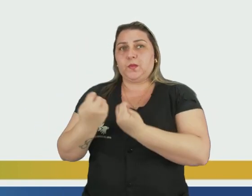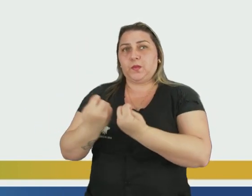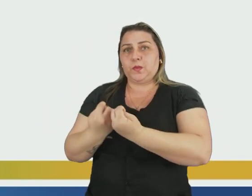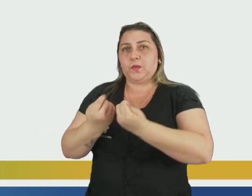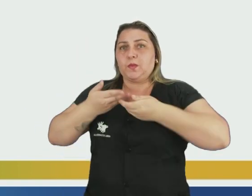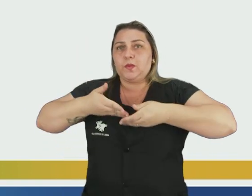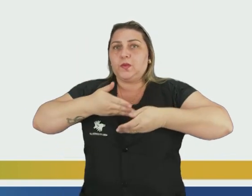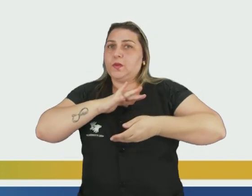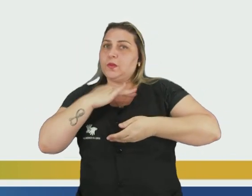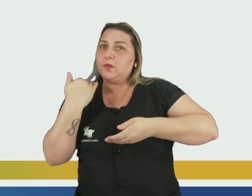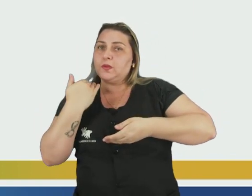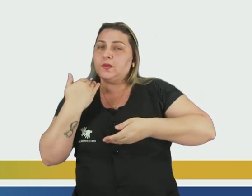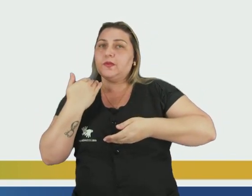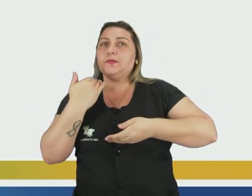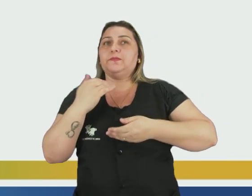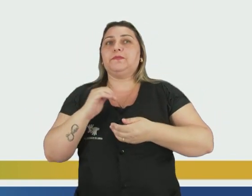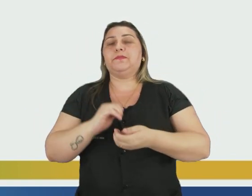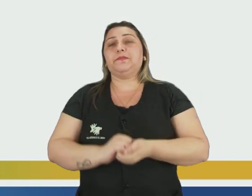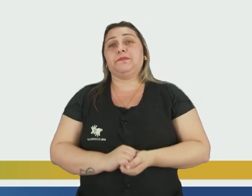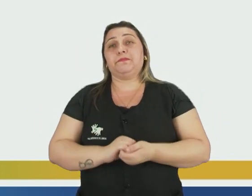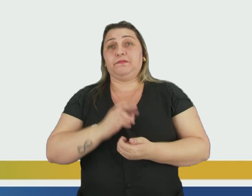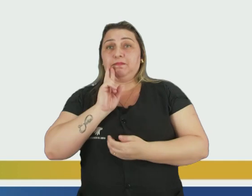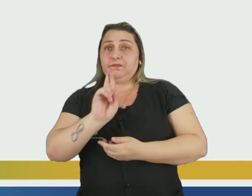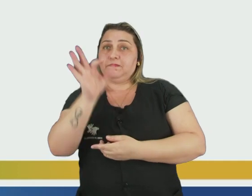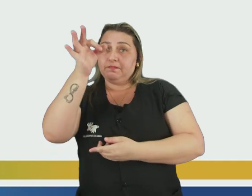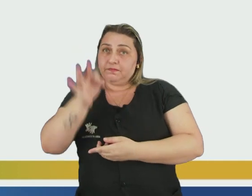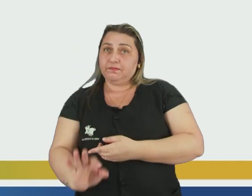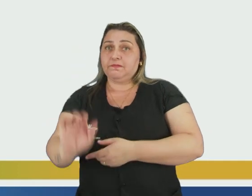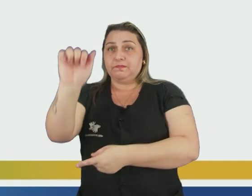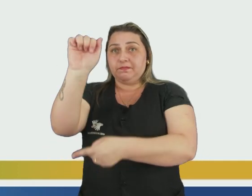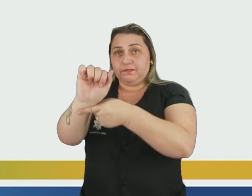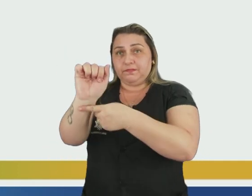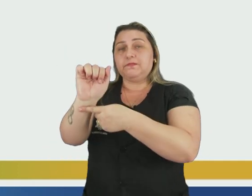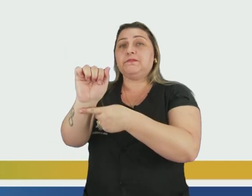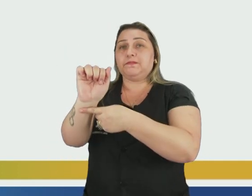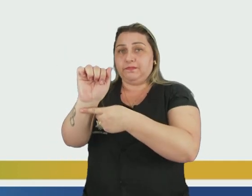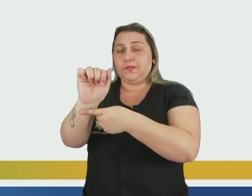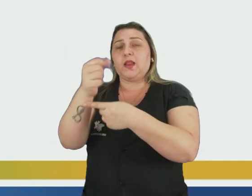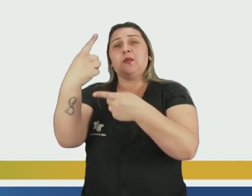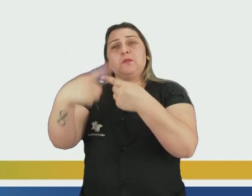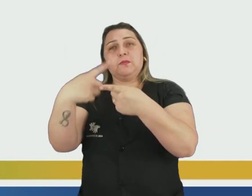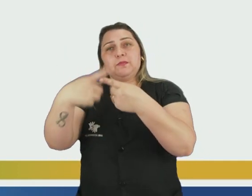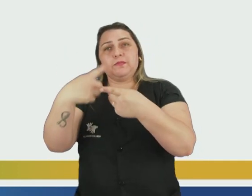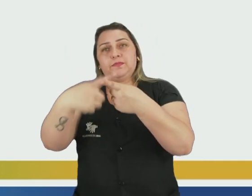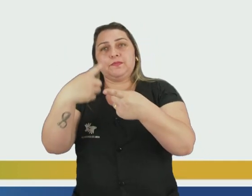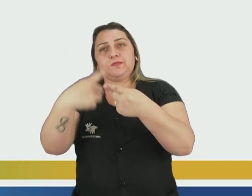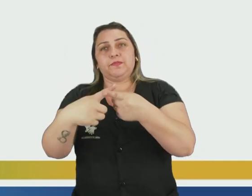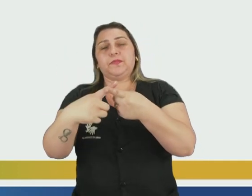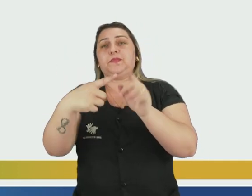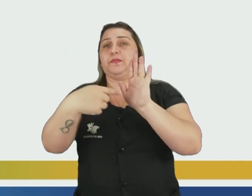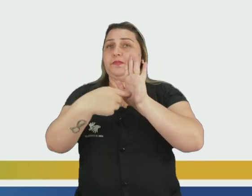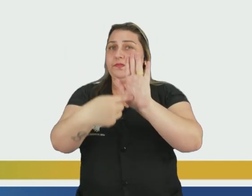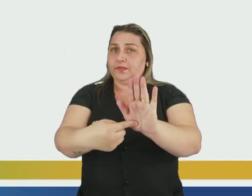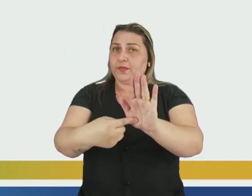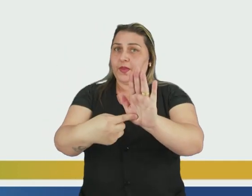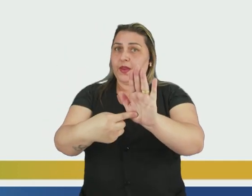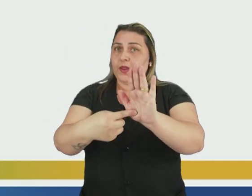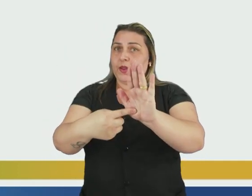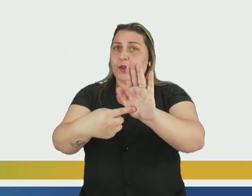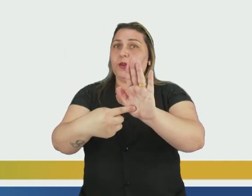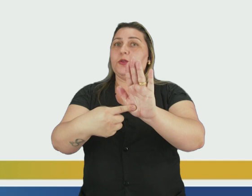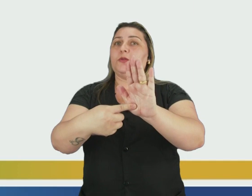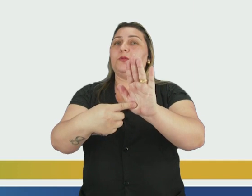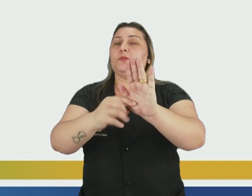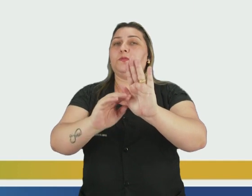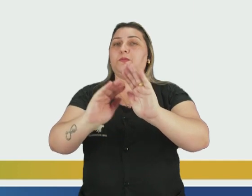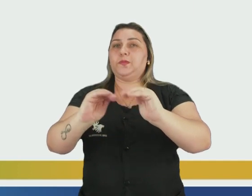da mortalidade. Então, a resposta correta é a letra A. Por quê, gente? Apresentava elevados índices de